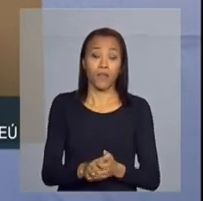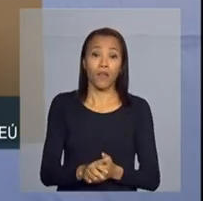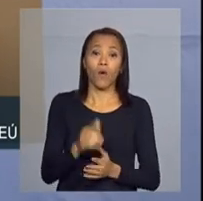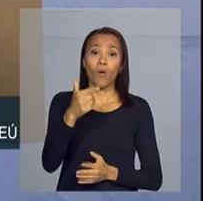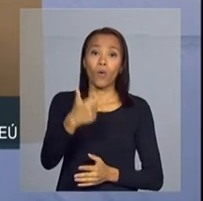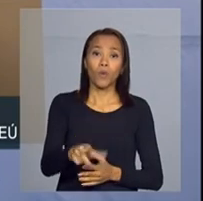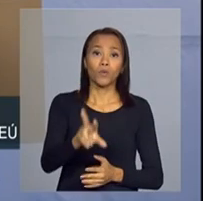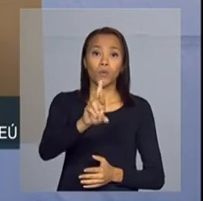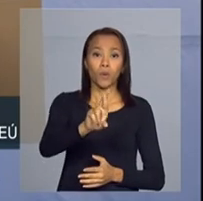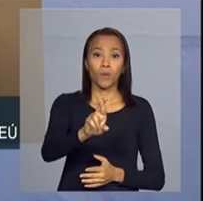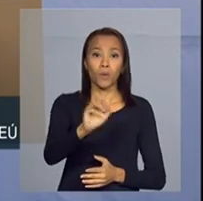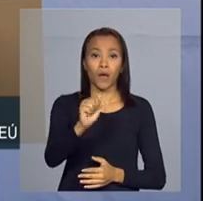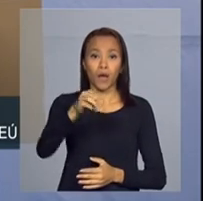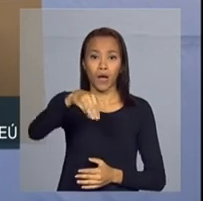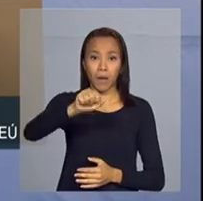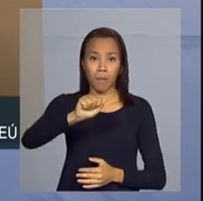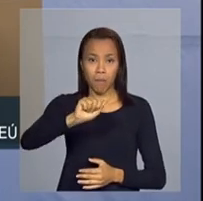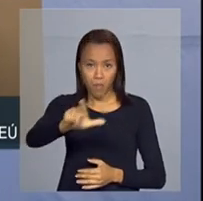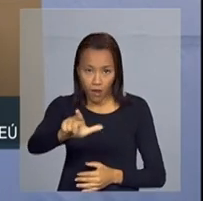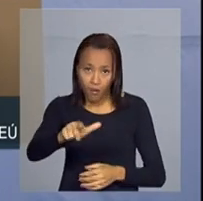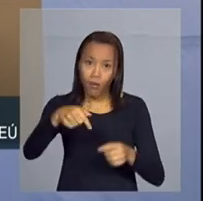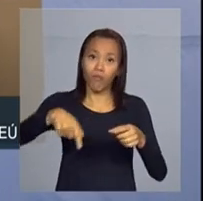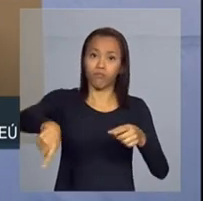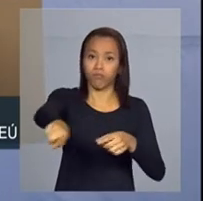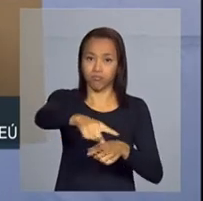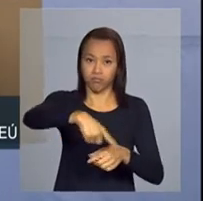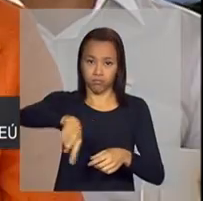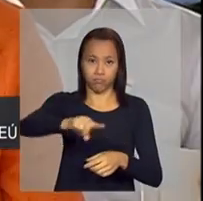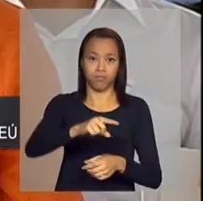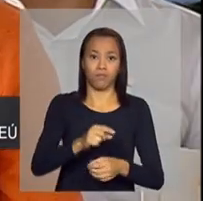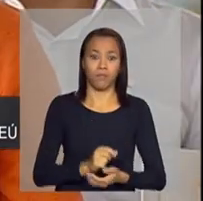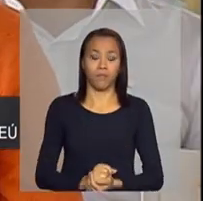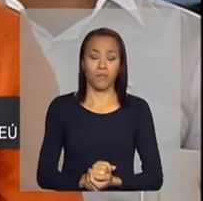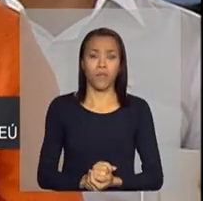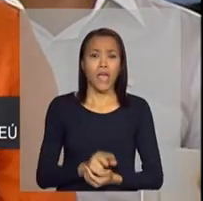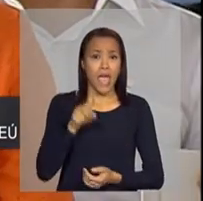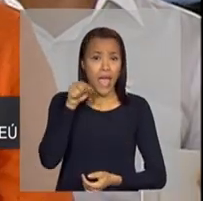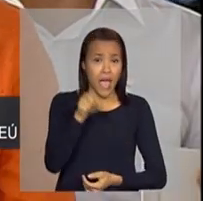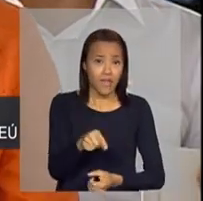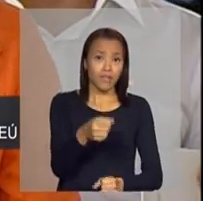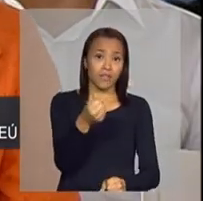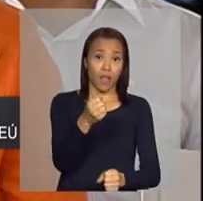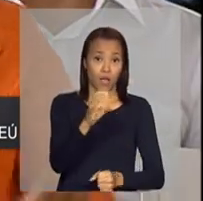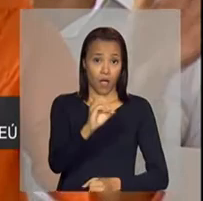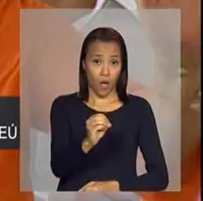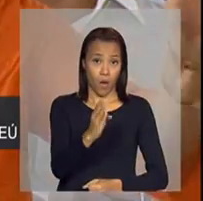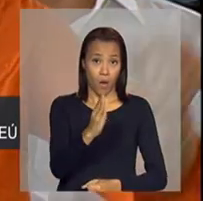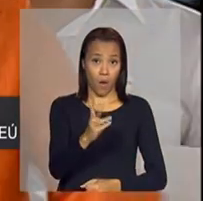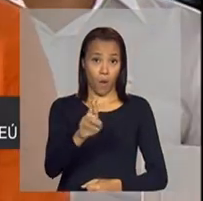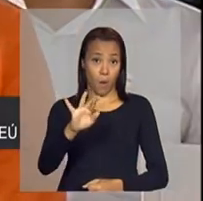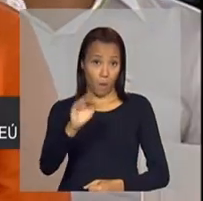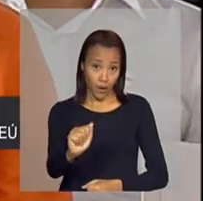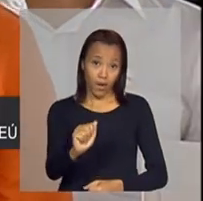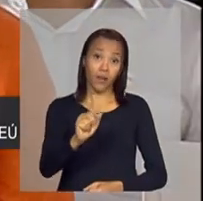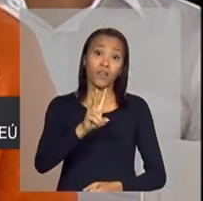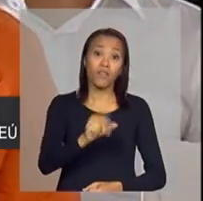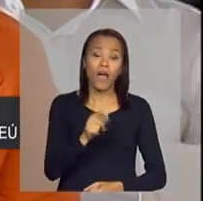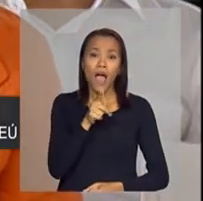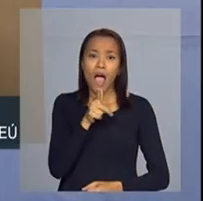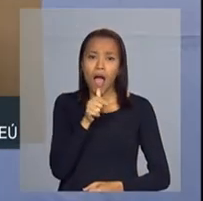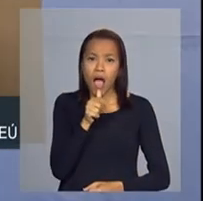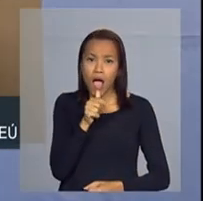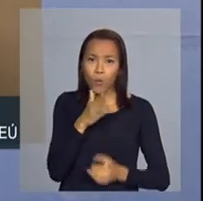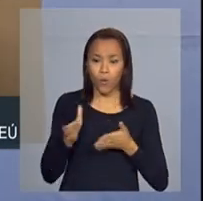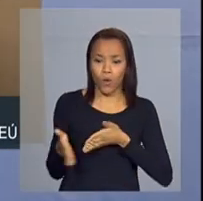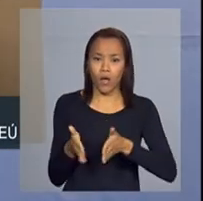Entremontes. Ramal do Entremontes. A obra que vai tirar a água do São